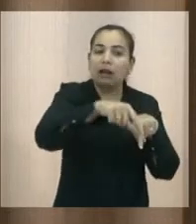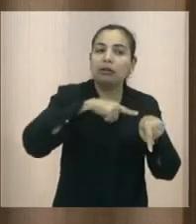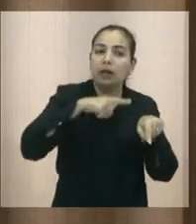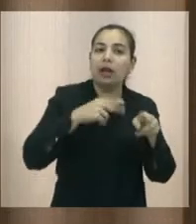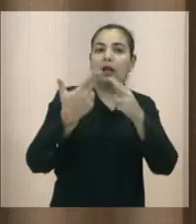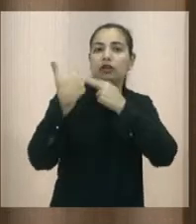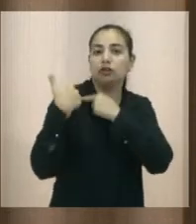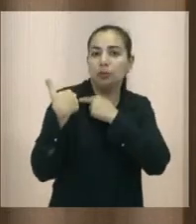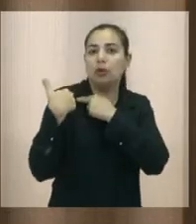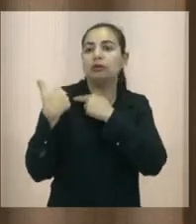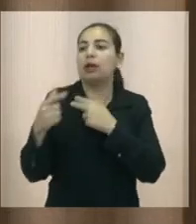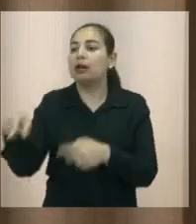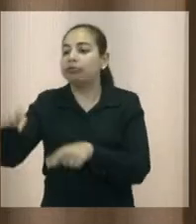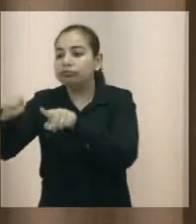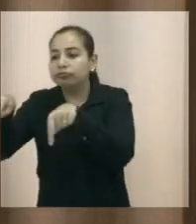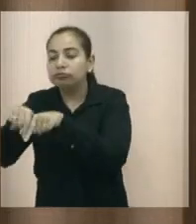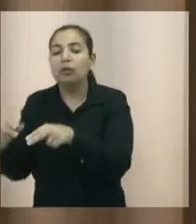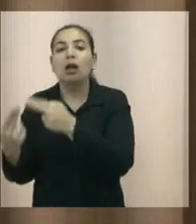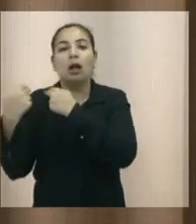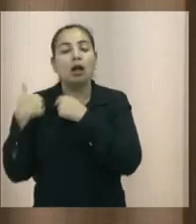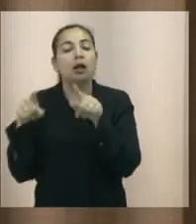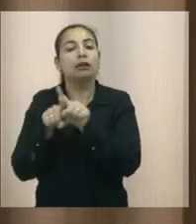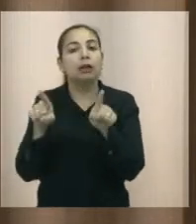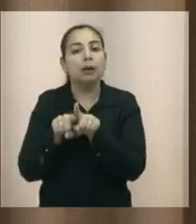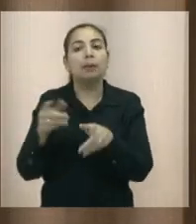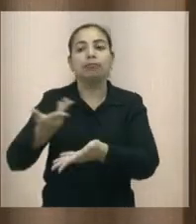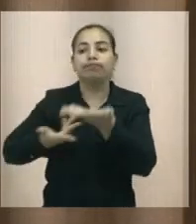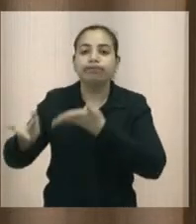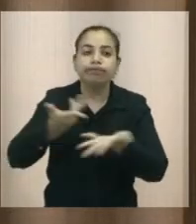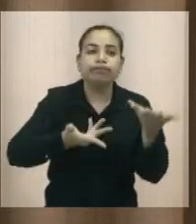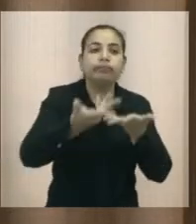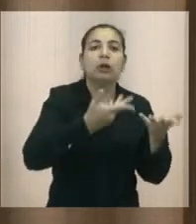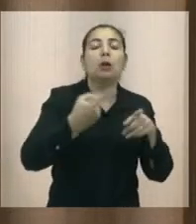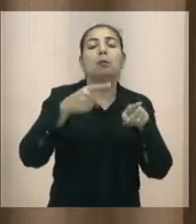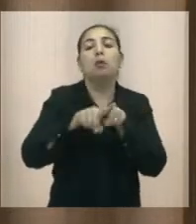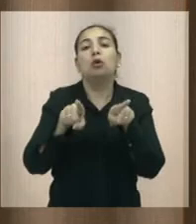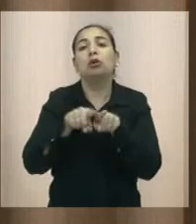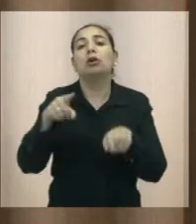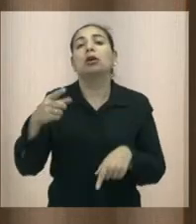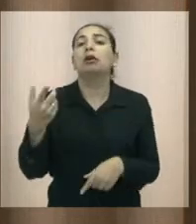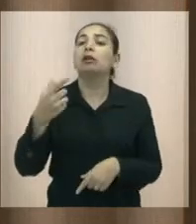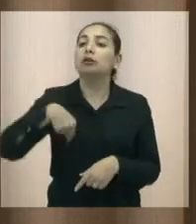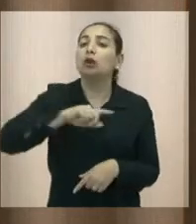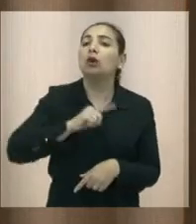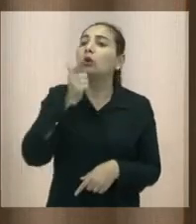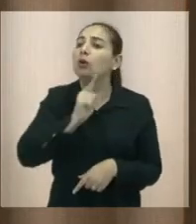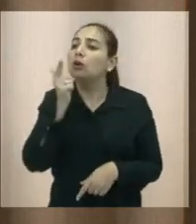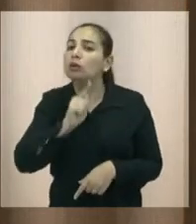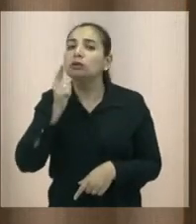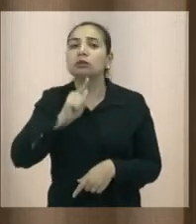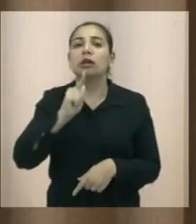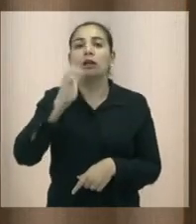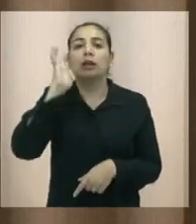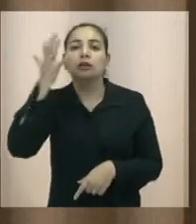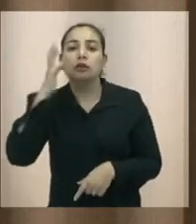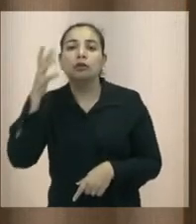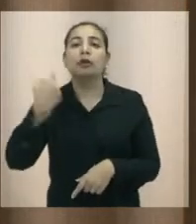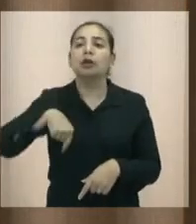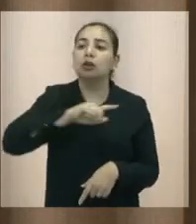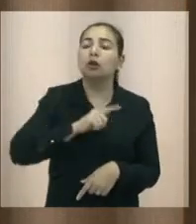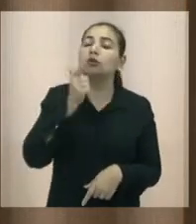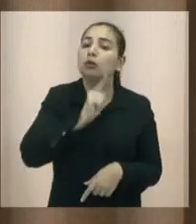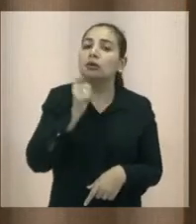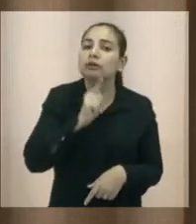gente tem essa parceria, é fundamental para que a gente entenda as demandas da população, sejam reflexo do nosso atendimento. Então,